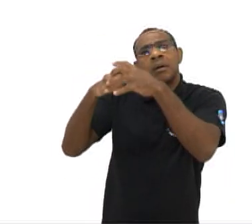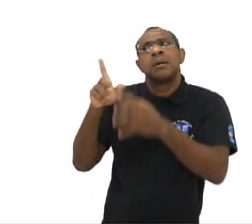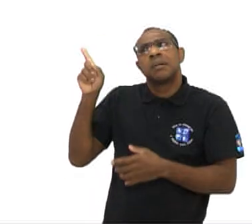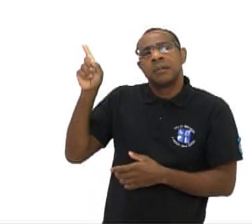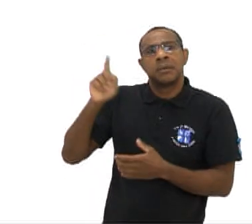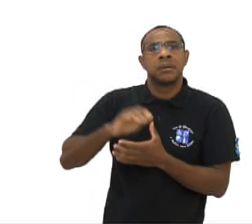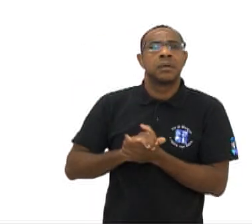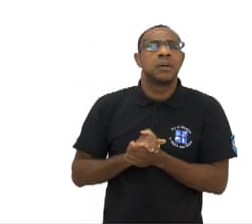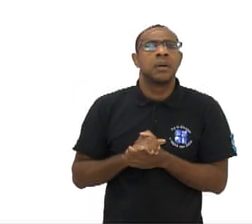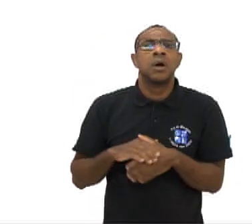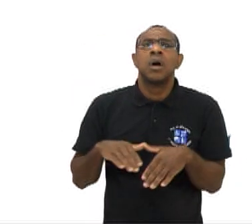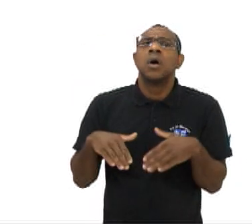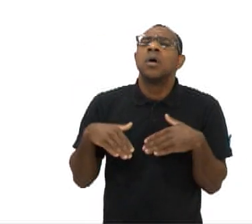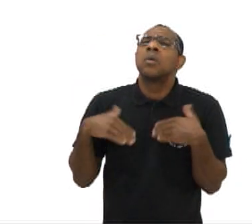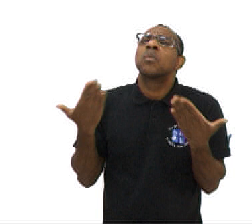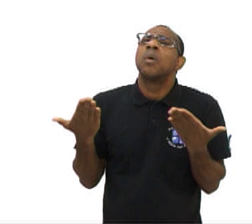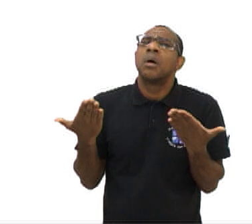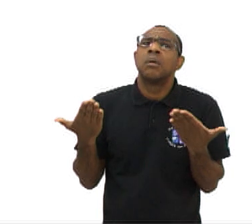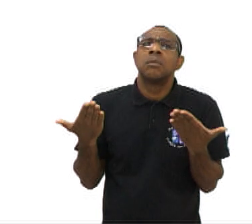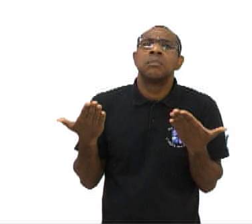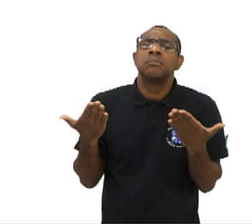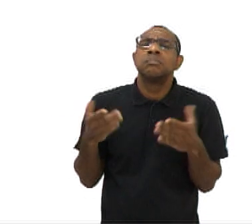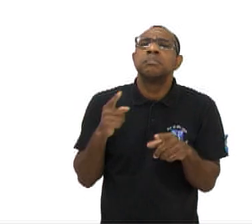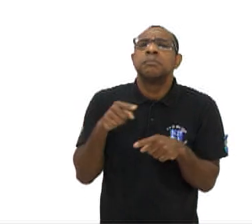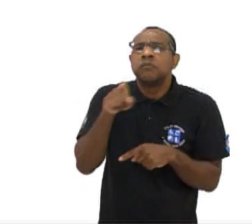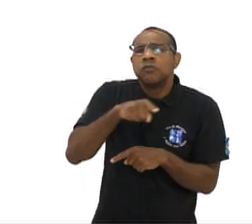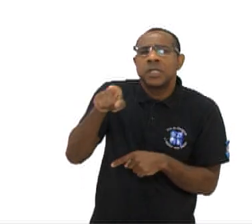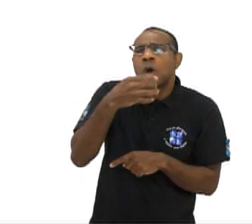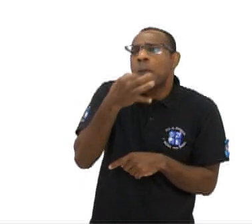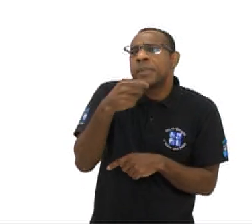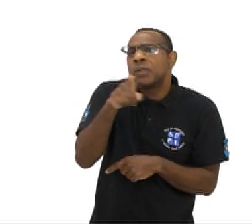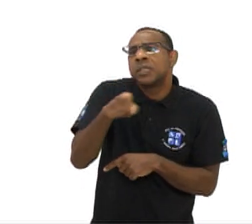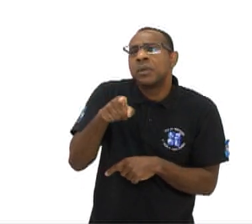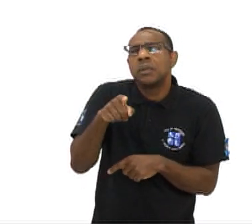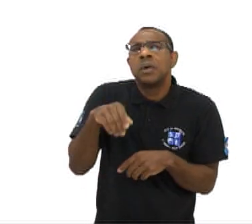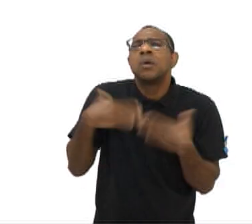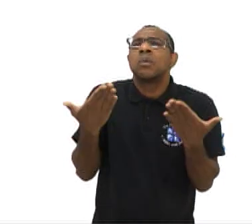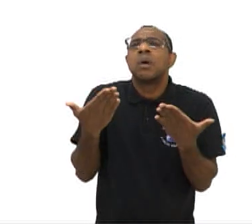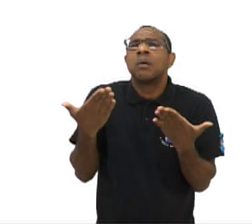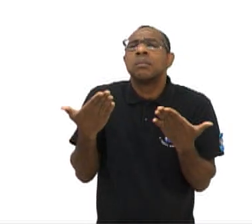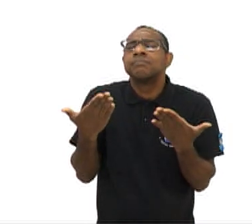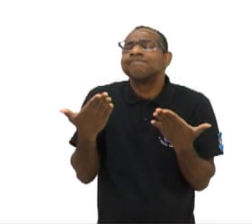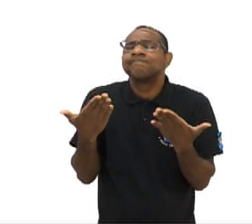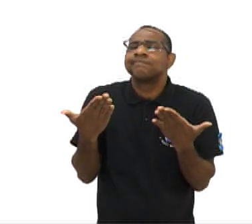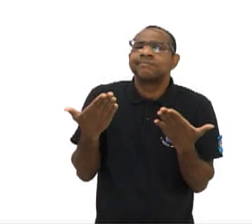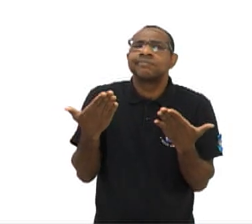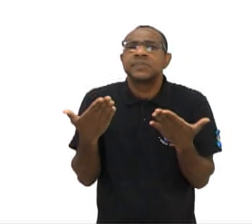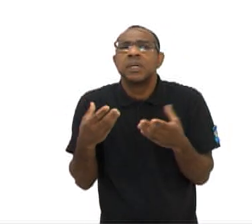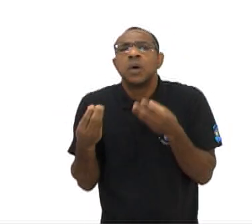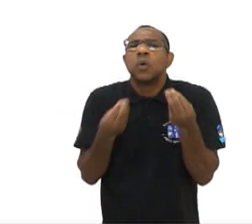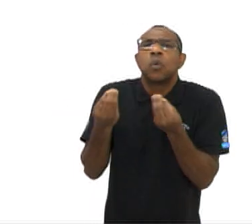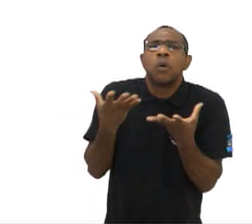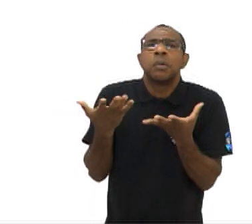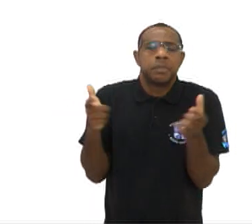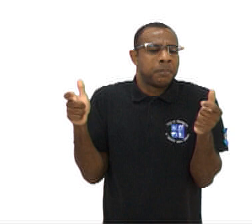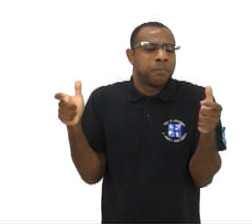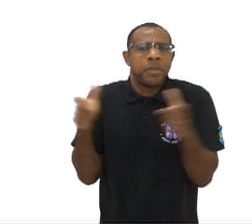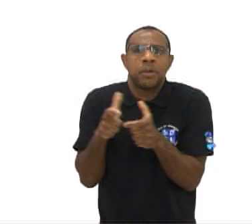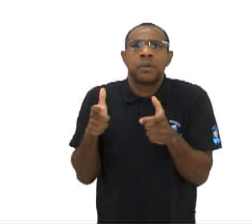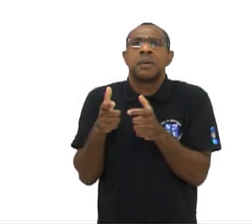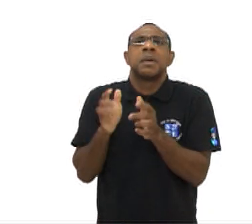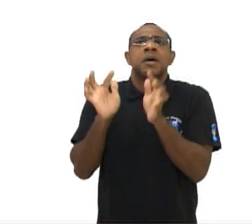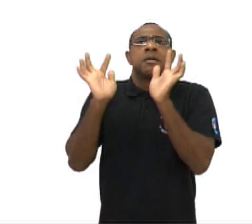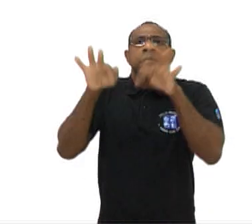você, qual seria a solução para reduzir os impactos do imediatismo e propagação